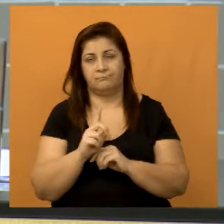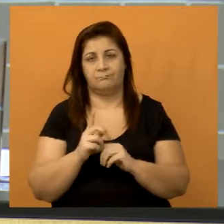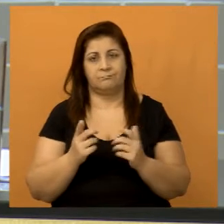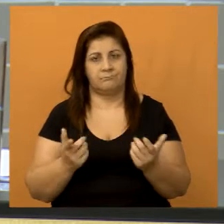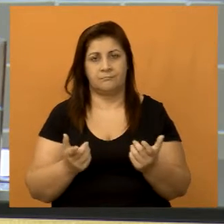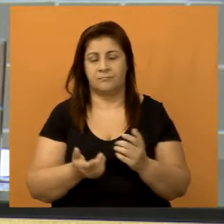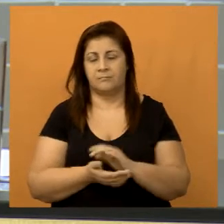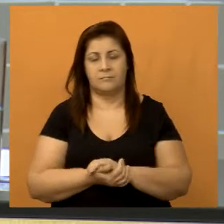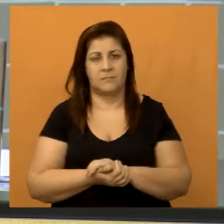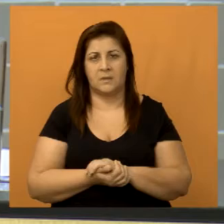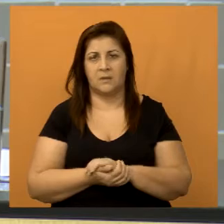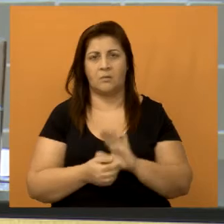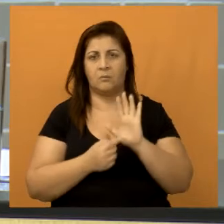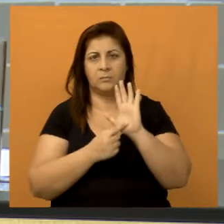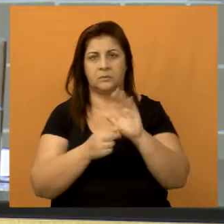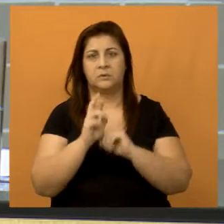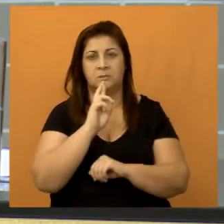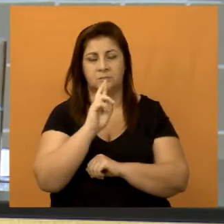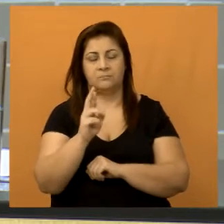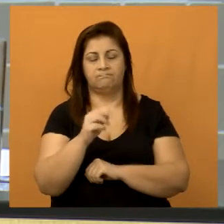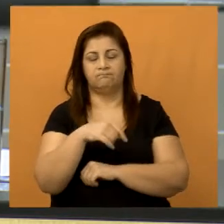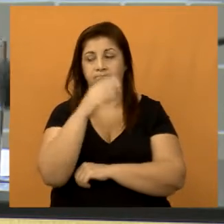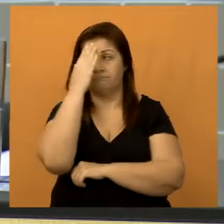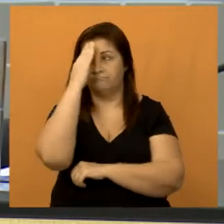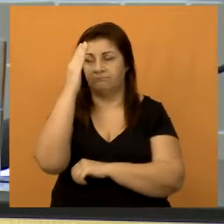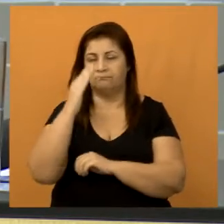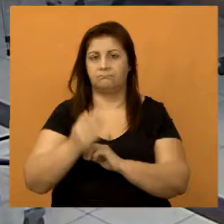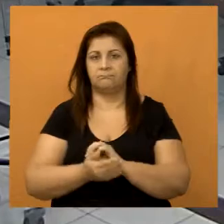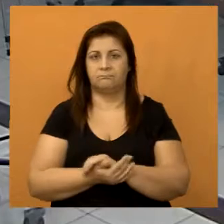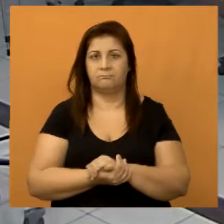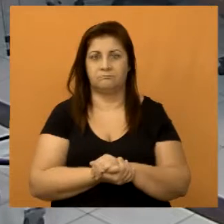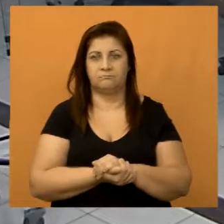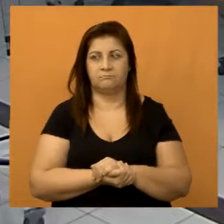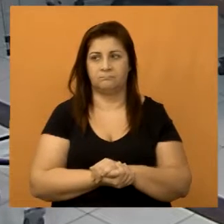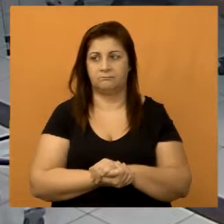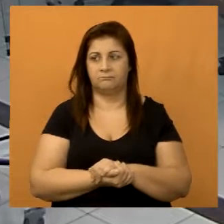o resultado dessa CPI. Obrigado.